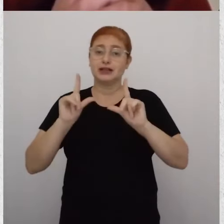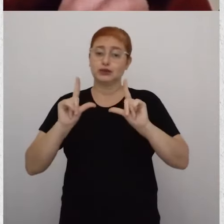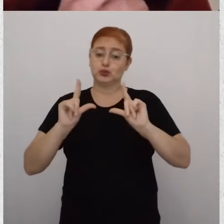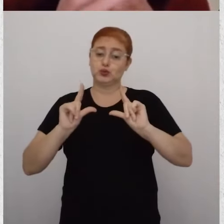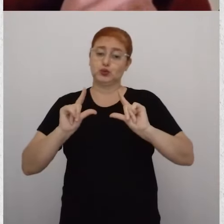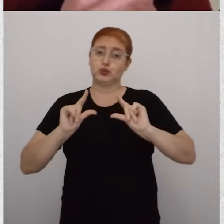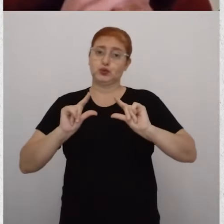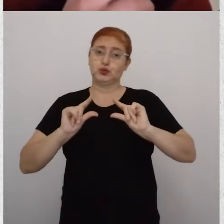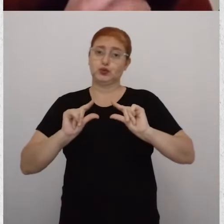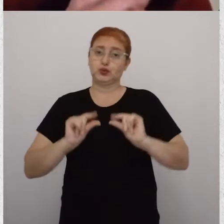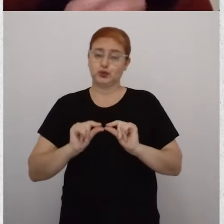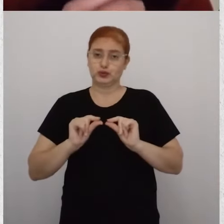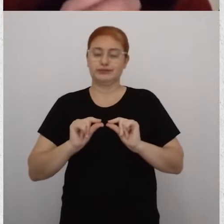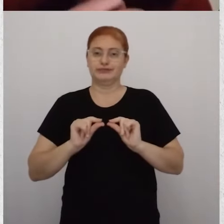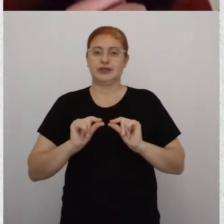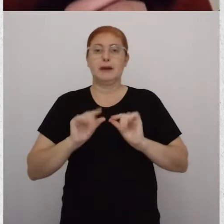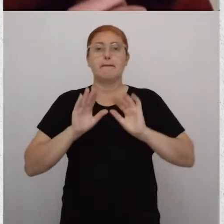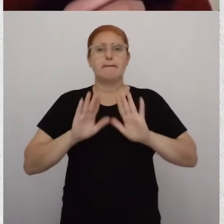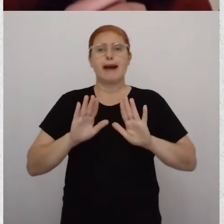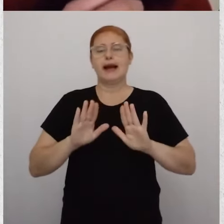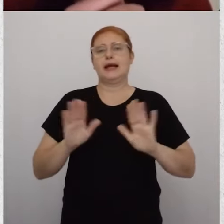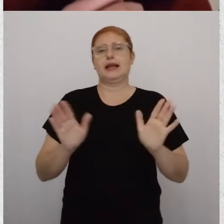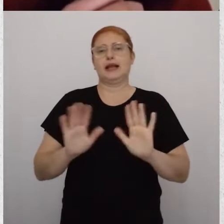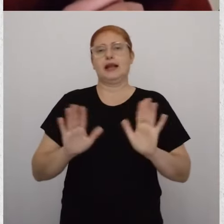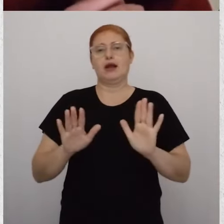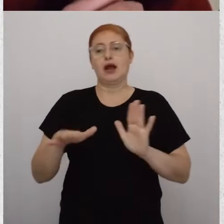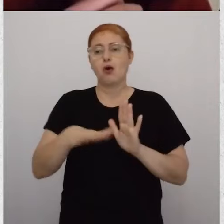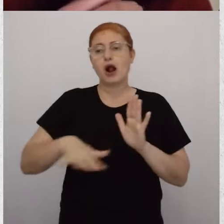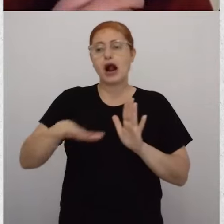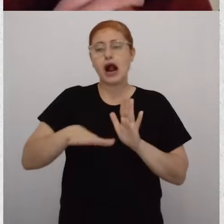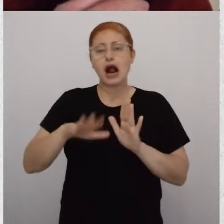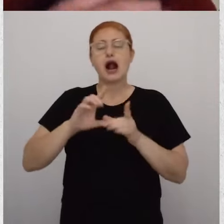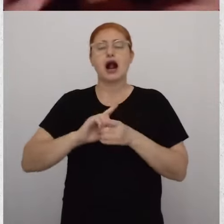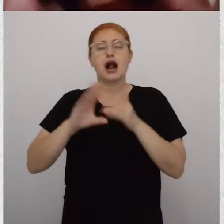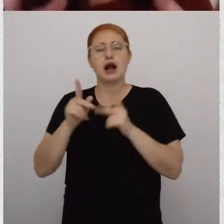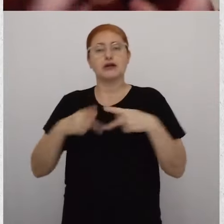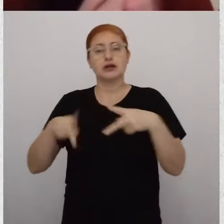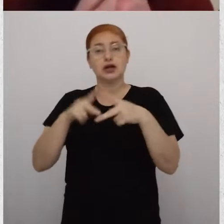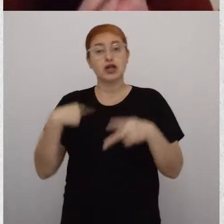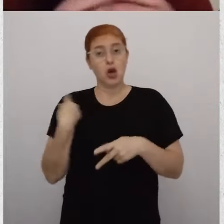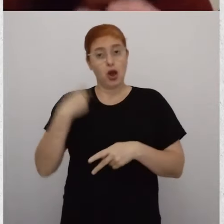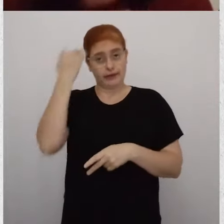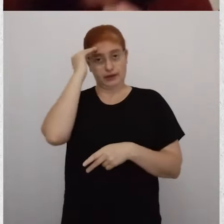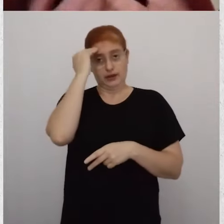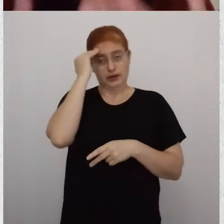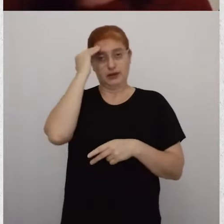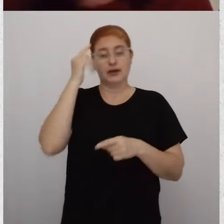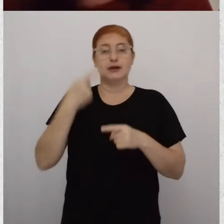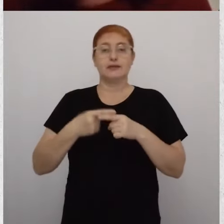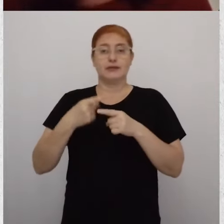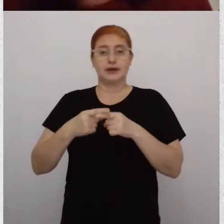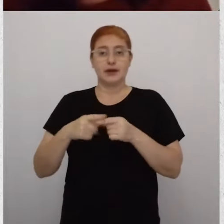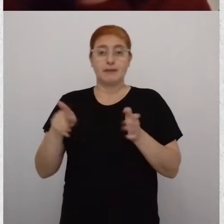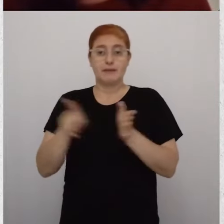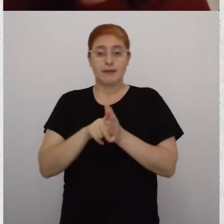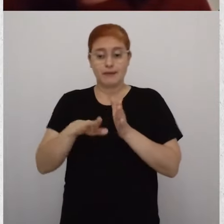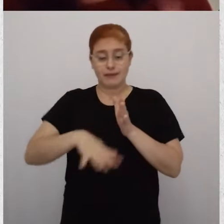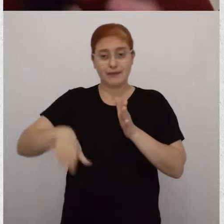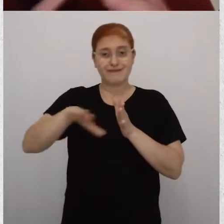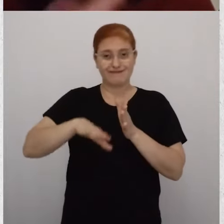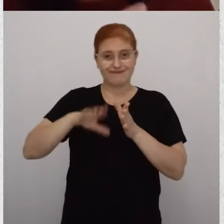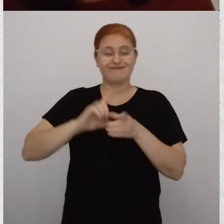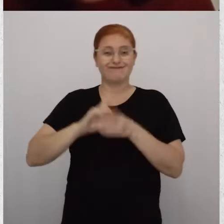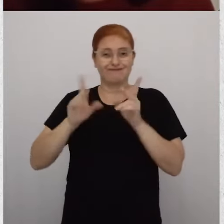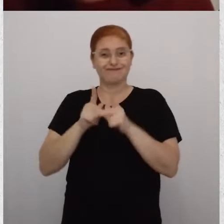gente não no que a gente entende como campo democrático popular, Sim. porque o próprio campo democrático popular também é um campo em